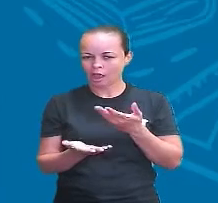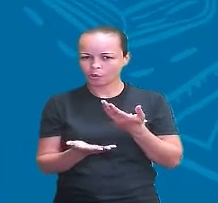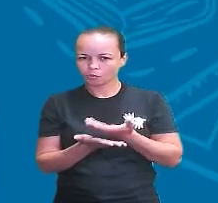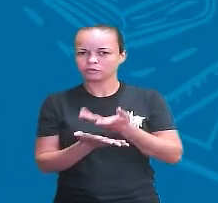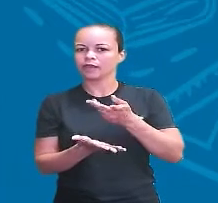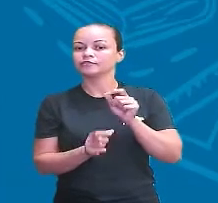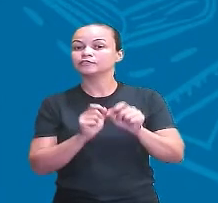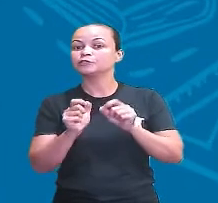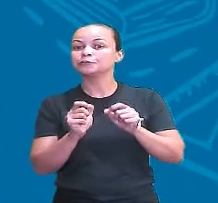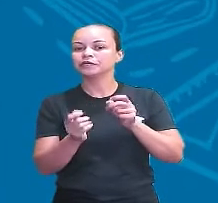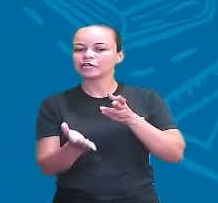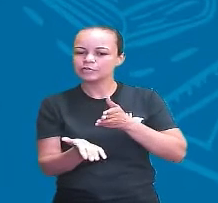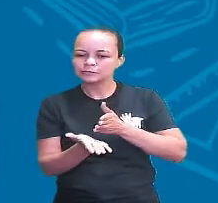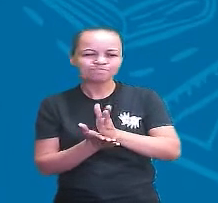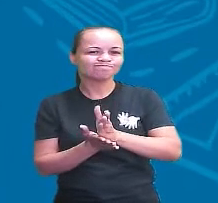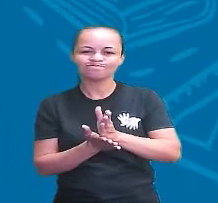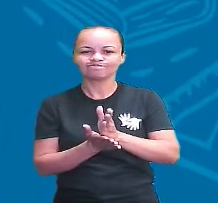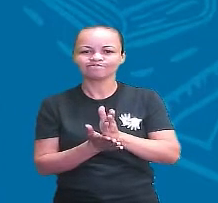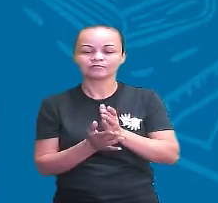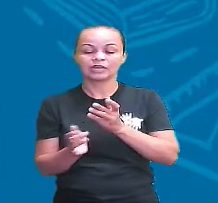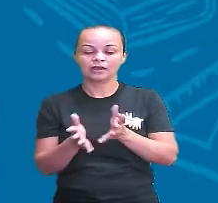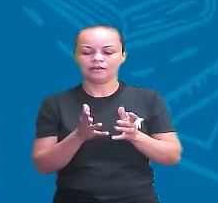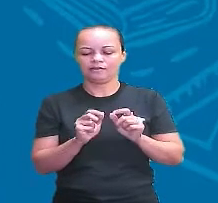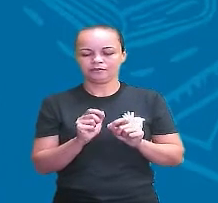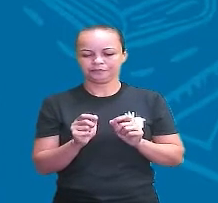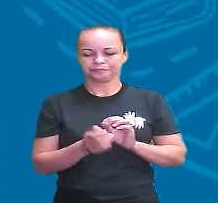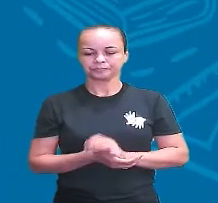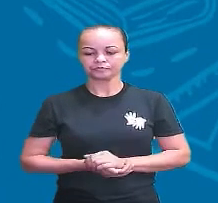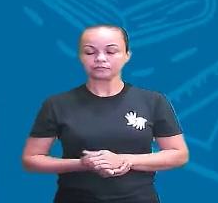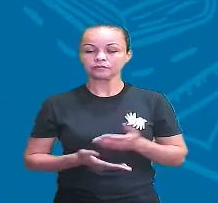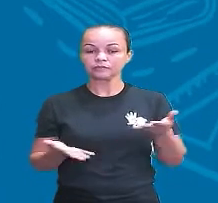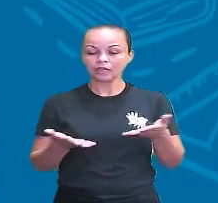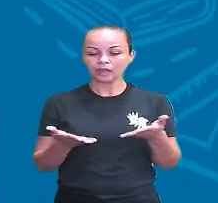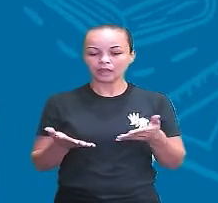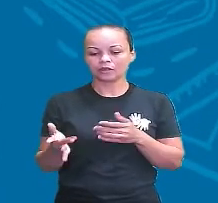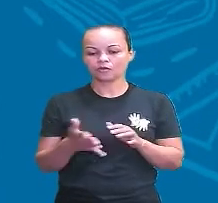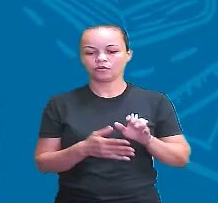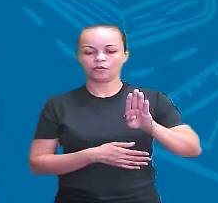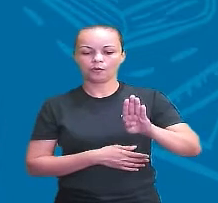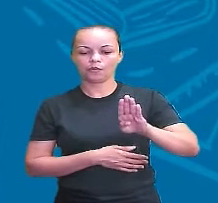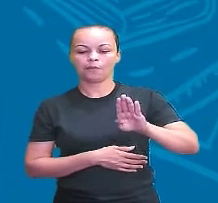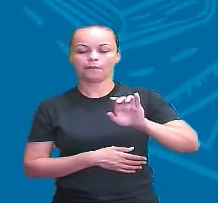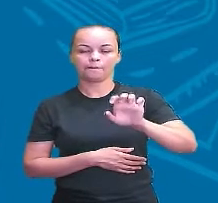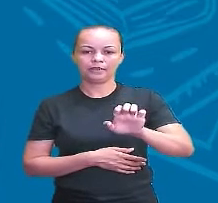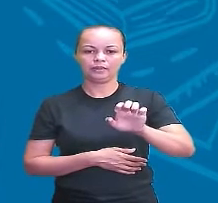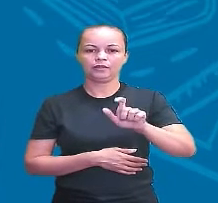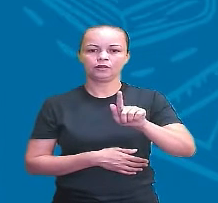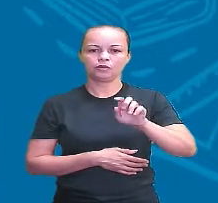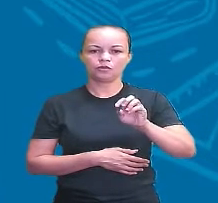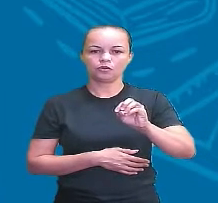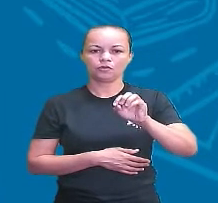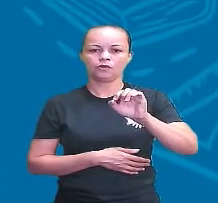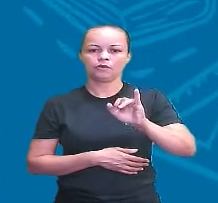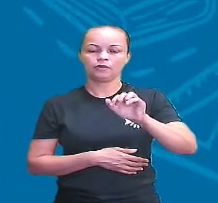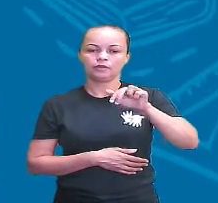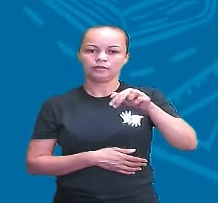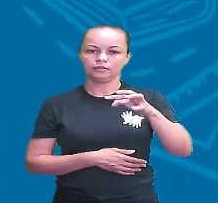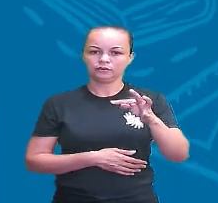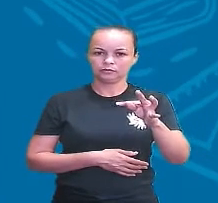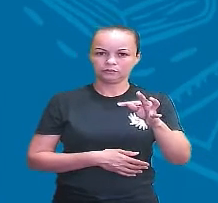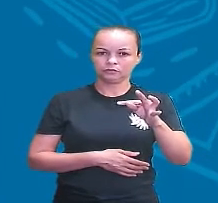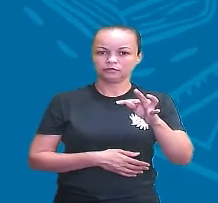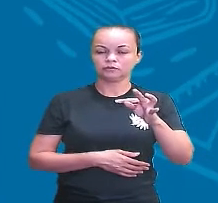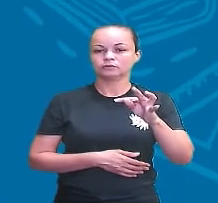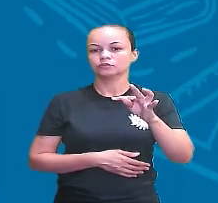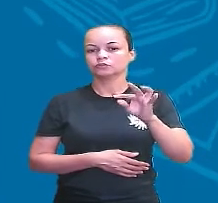é que a gente usa o be going to na forma afirmativa? Olha como é que fica. Sujeito, que nesse